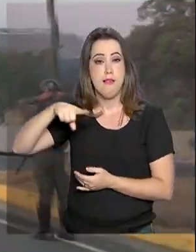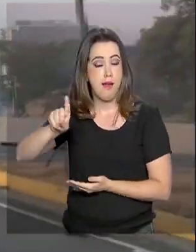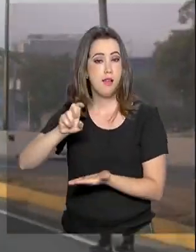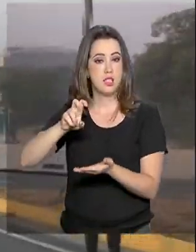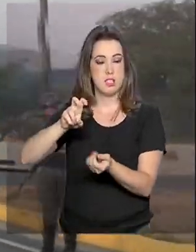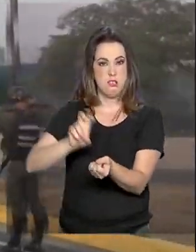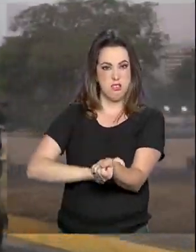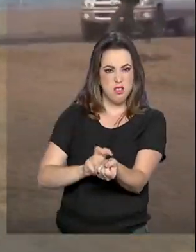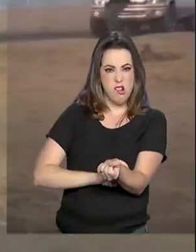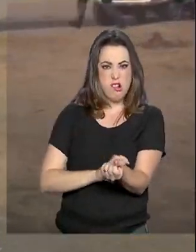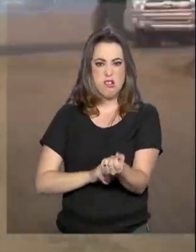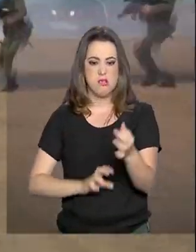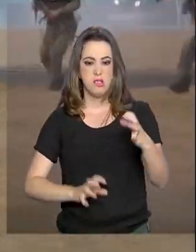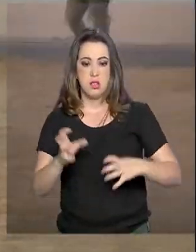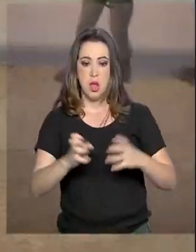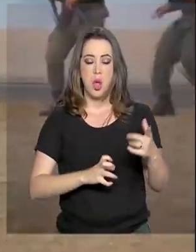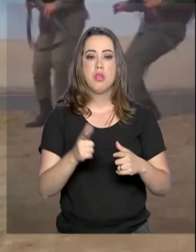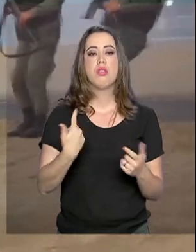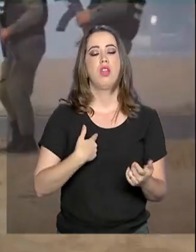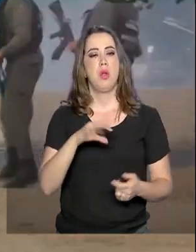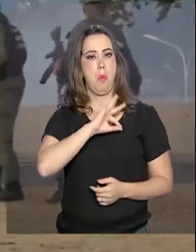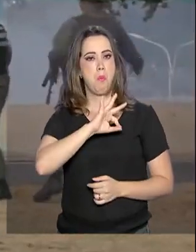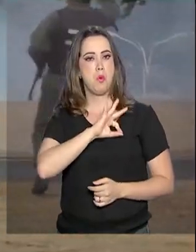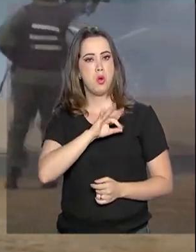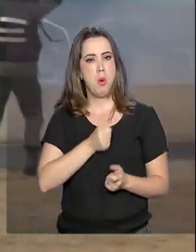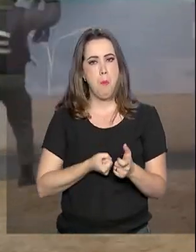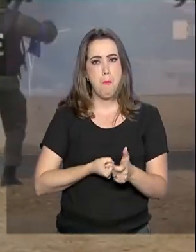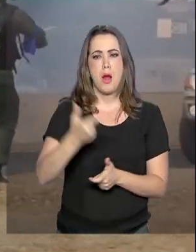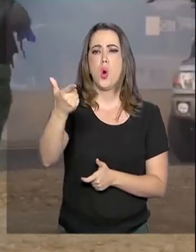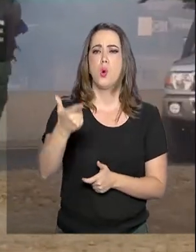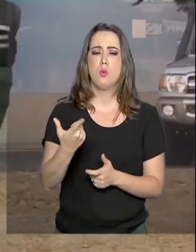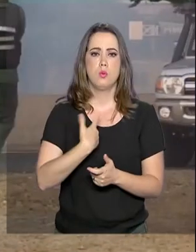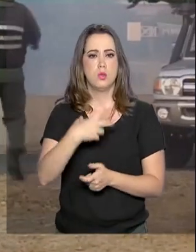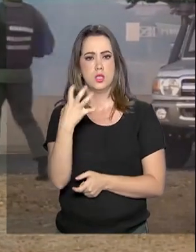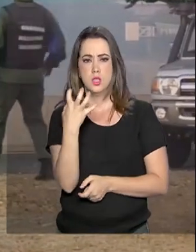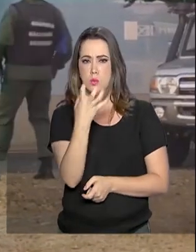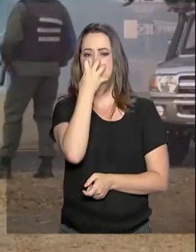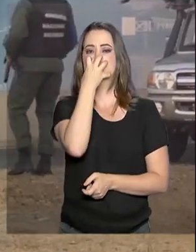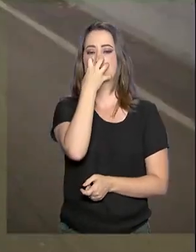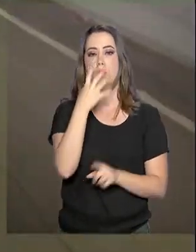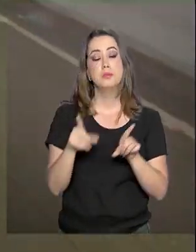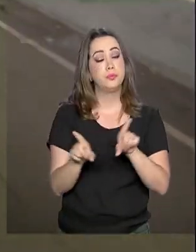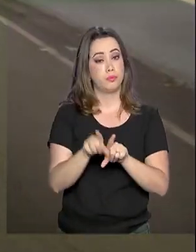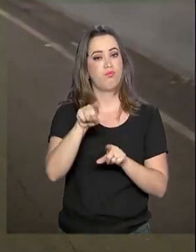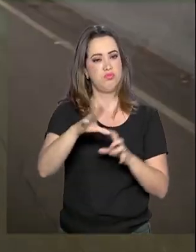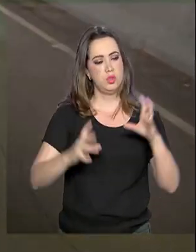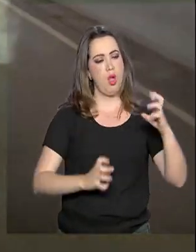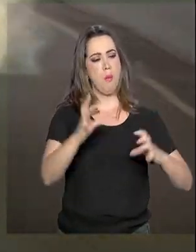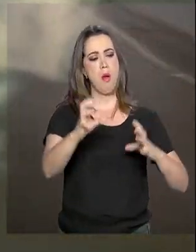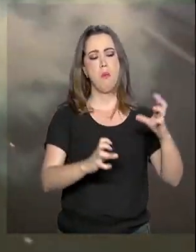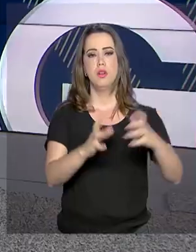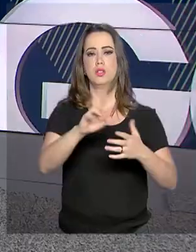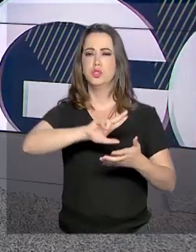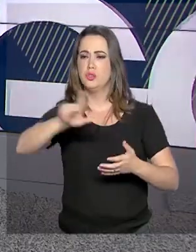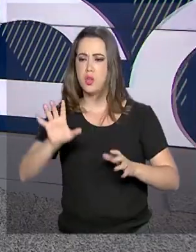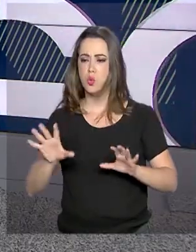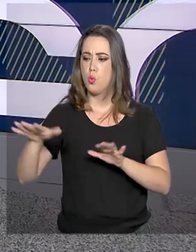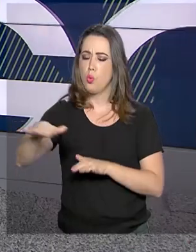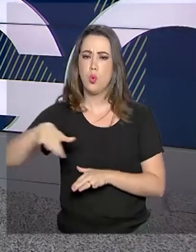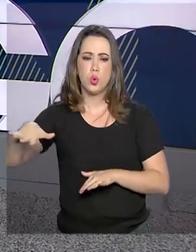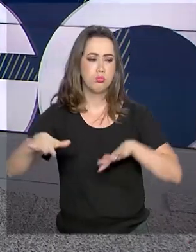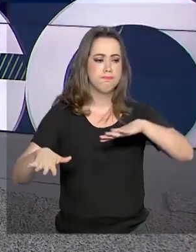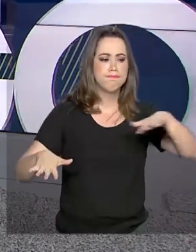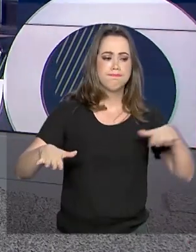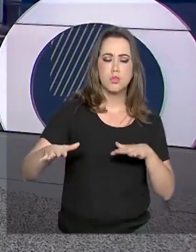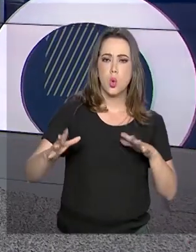caracas a polícia usou bombas de gás houve confronto entre manifestantes e militantes pró maduro o presidente